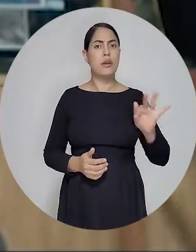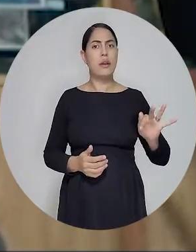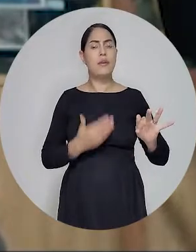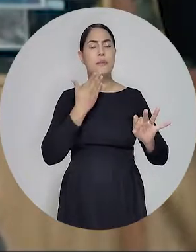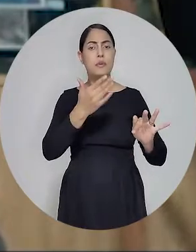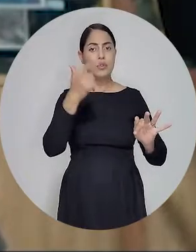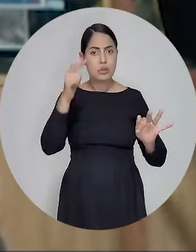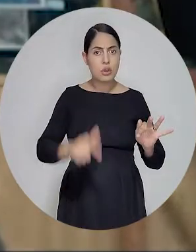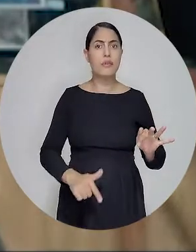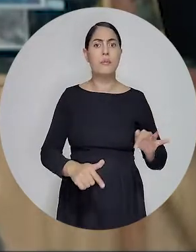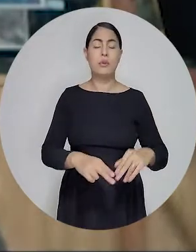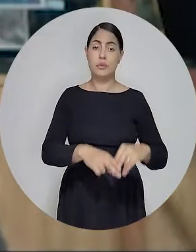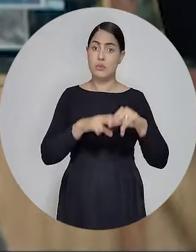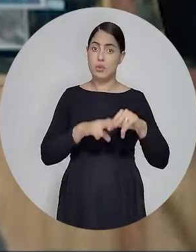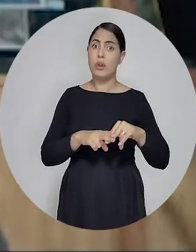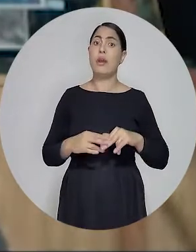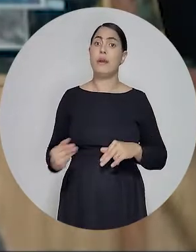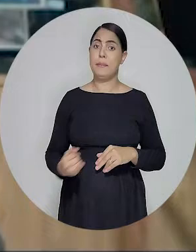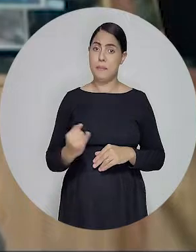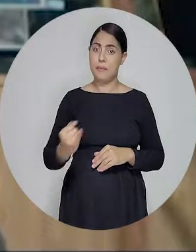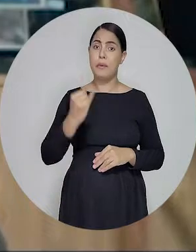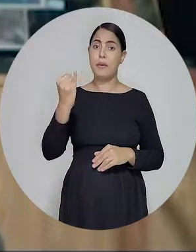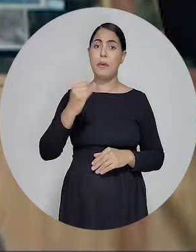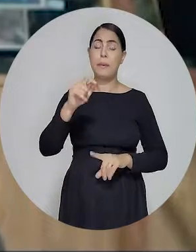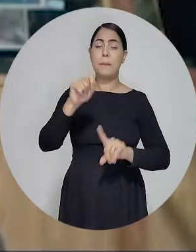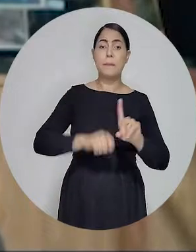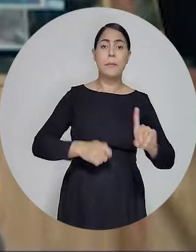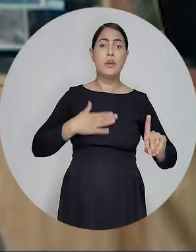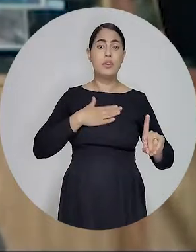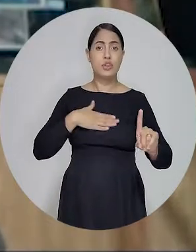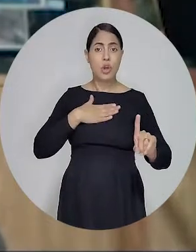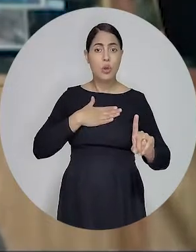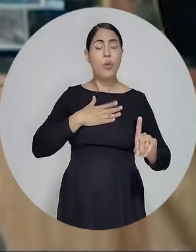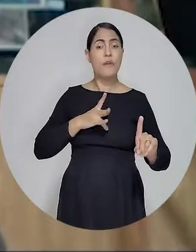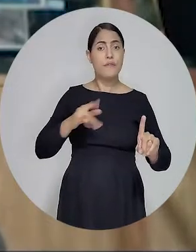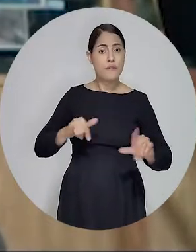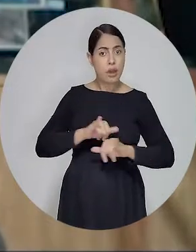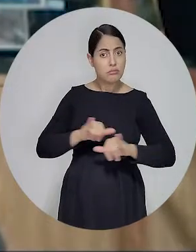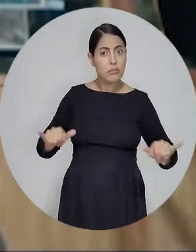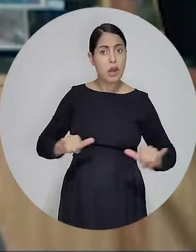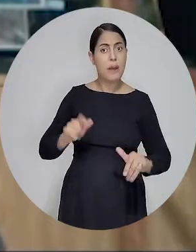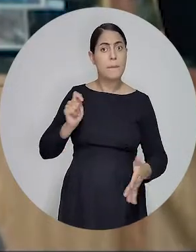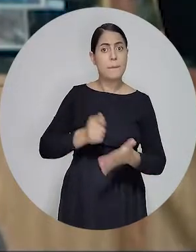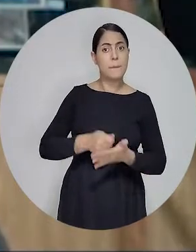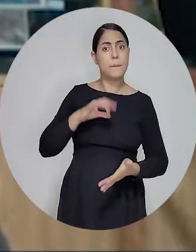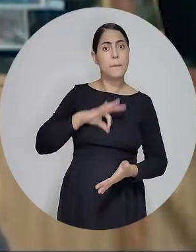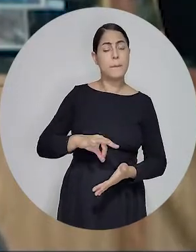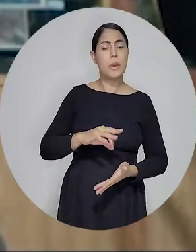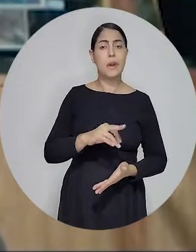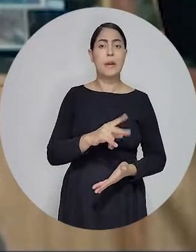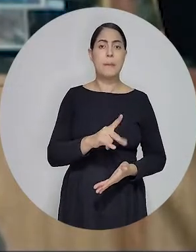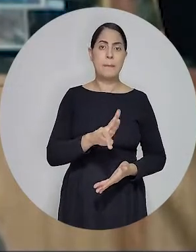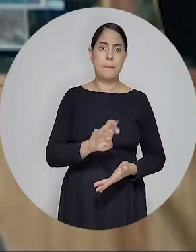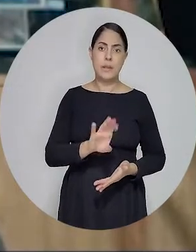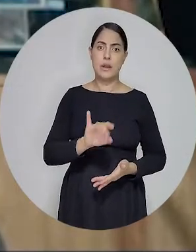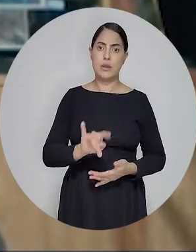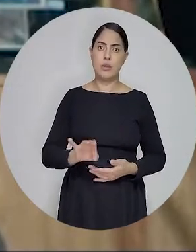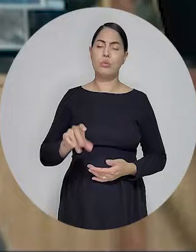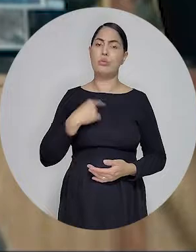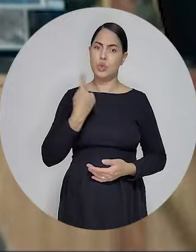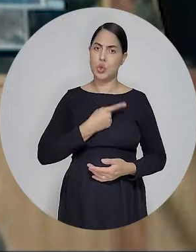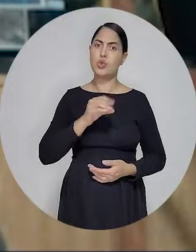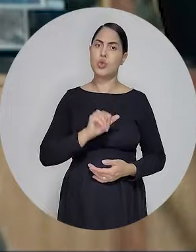CJF, reforçamos isso e é realmente urgente, porque o pagamento dos precatórios se dará agora em agosto e muitos tribunais já vêm divulgando